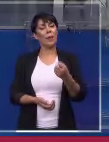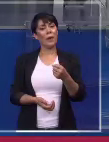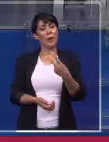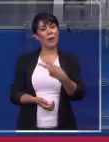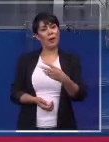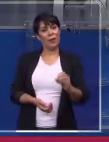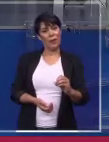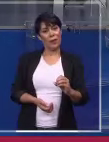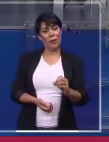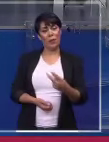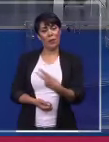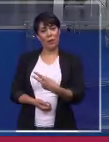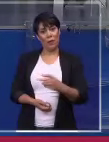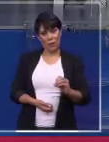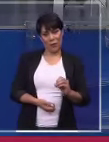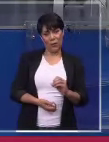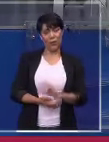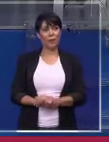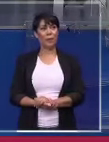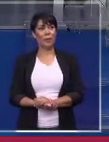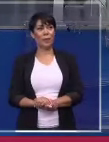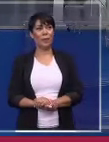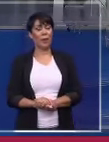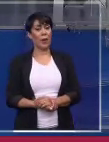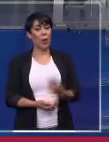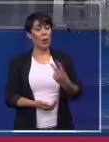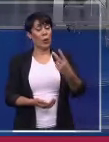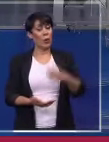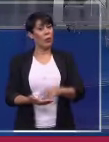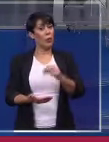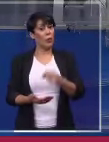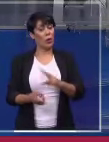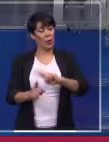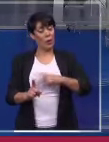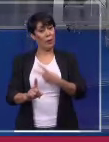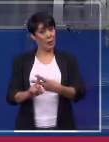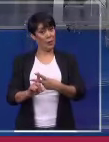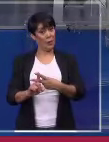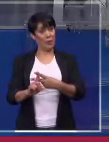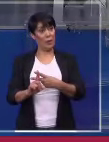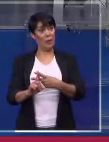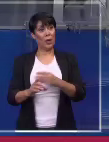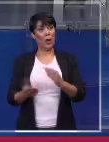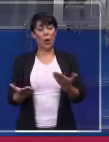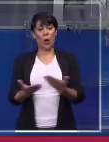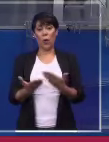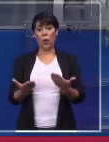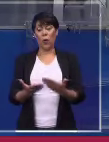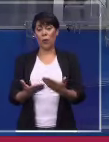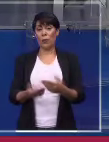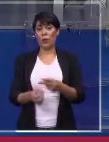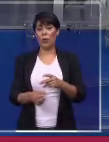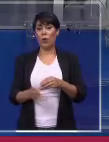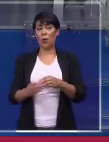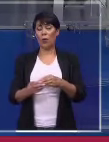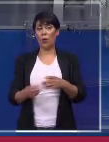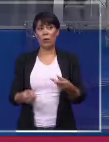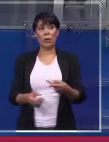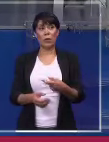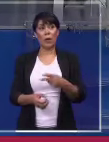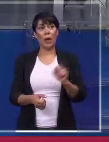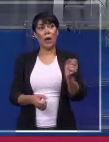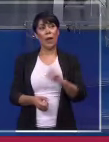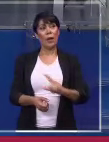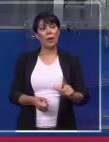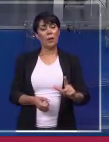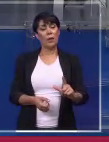20. Branca 20. Este é o segundo sorteio da dupla cena. Concurso 2054. Bola azul